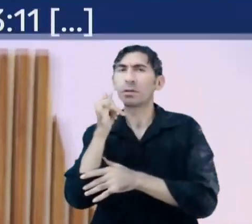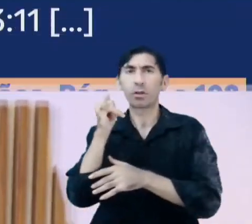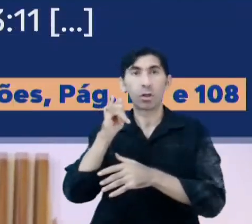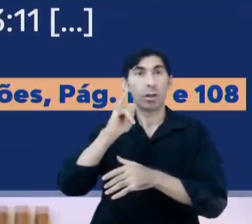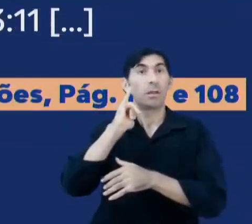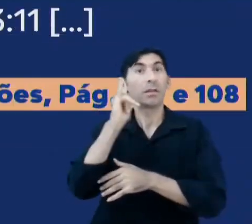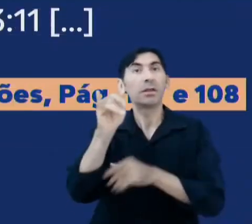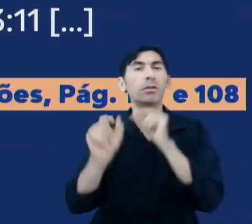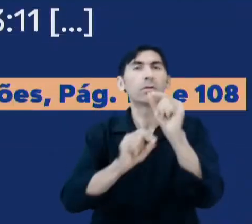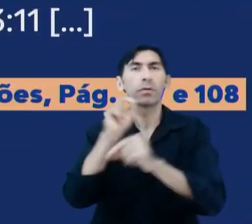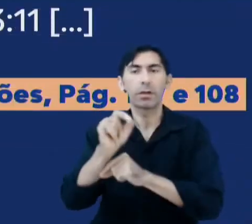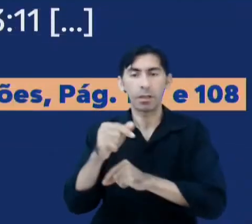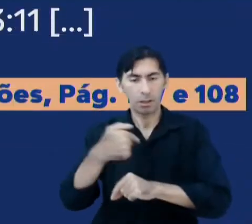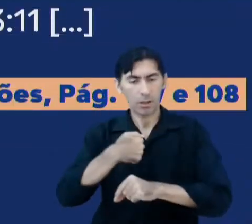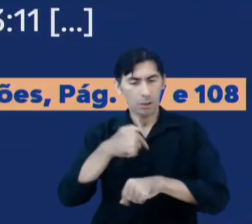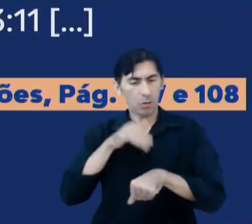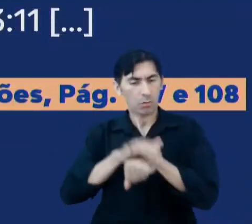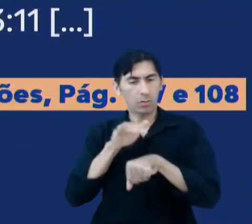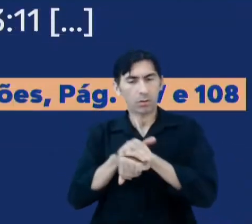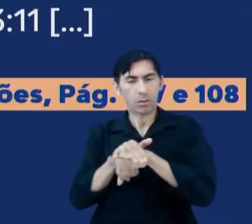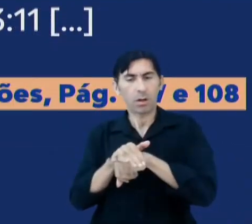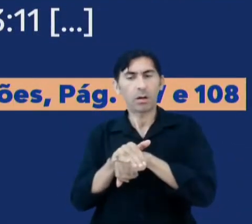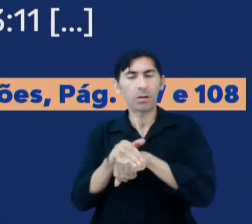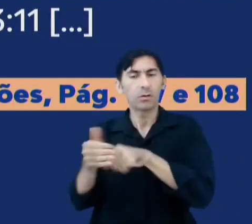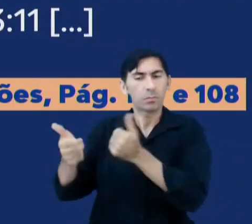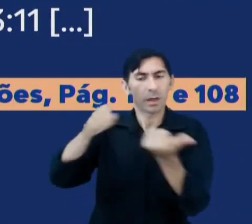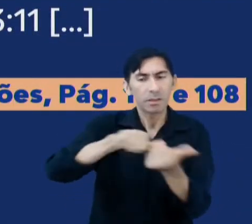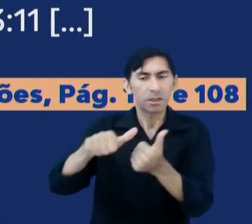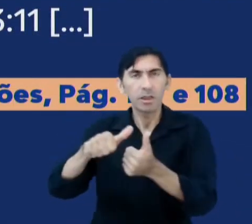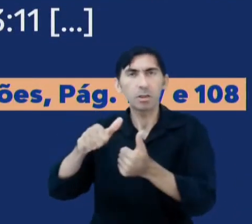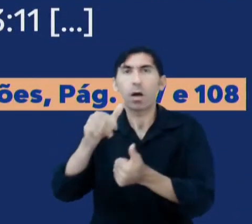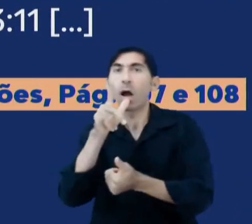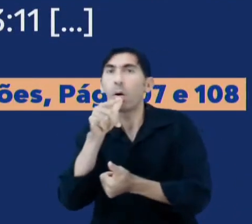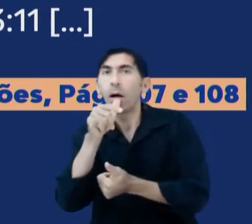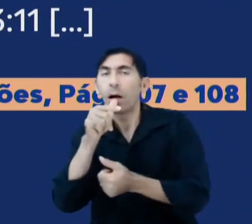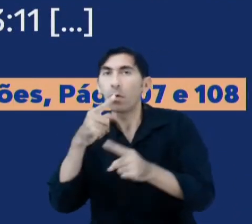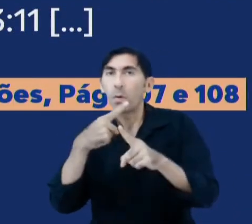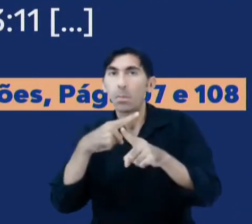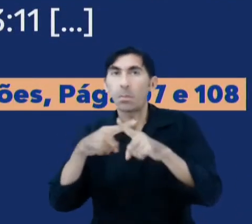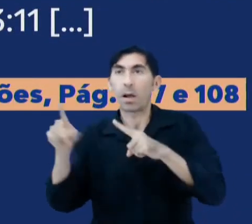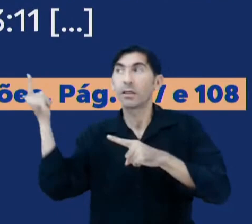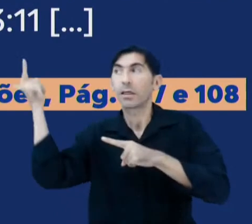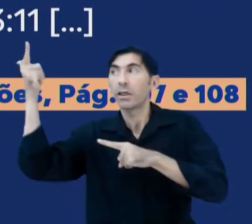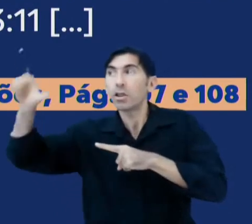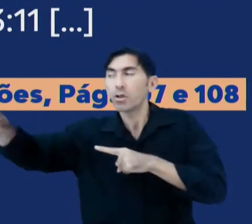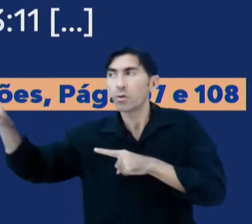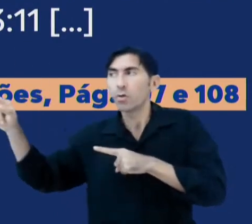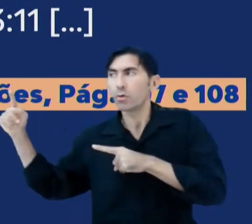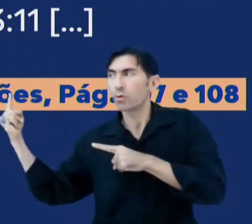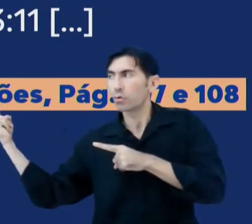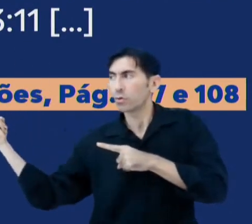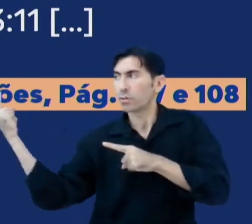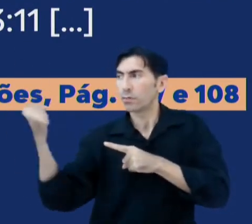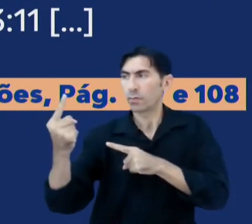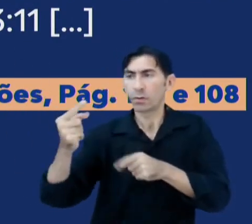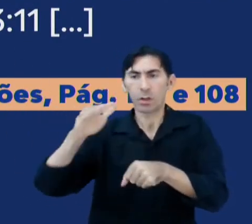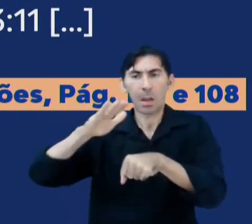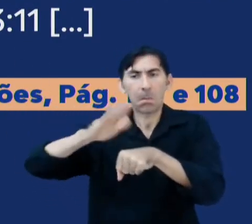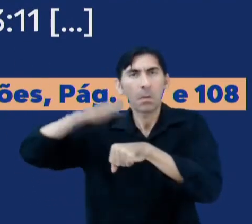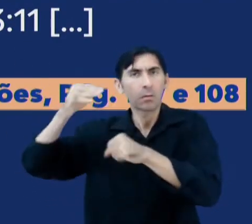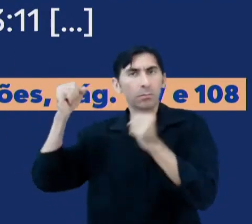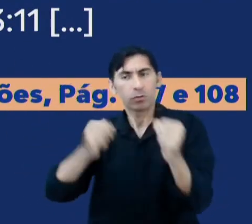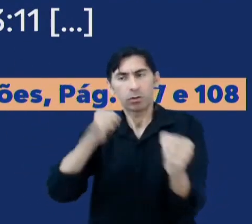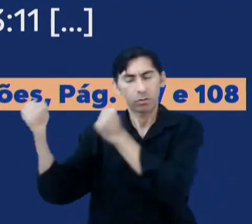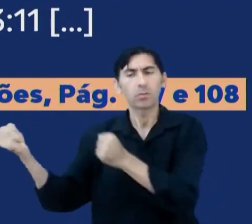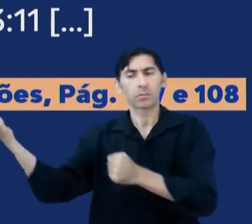batizo com água para o arrependimento, mas aquele que vem após mim é mais poderoso do que eu, cujas